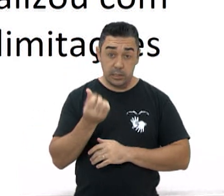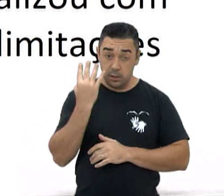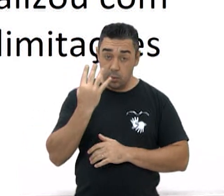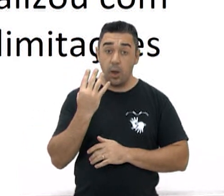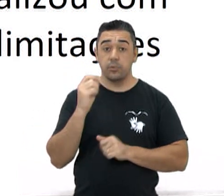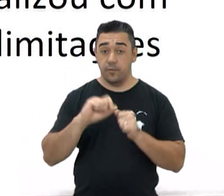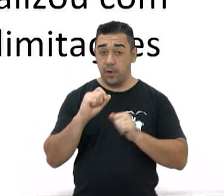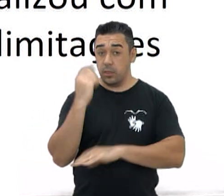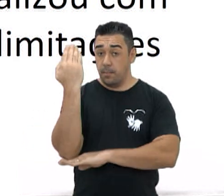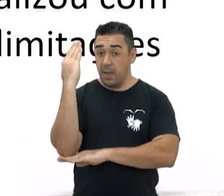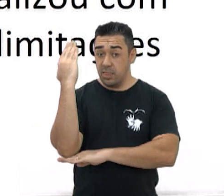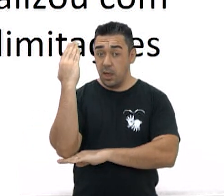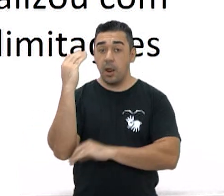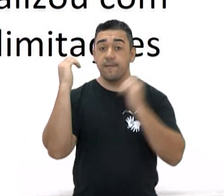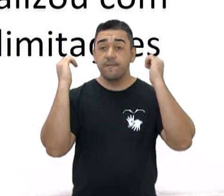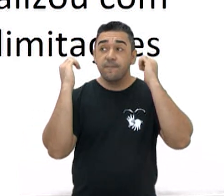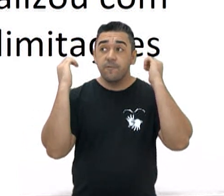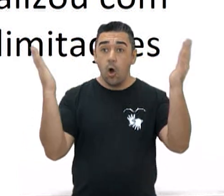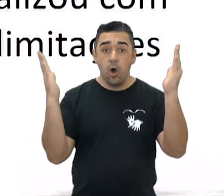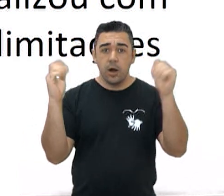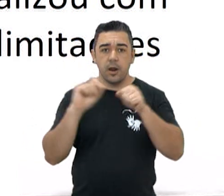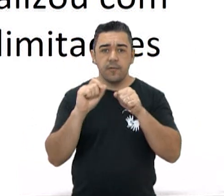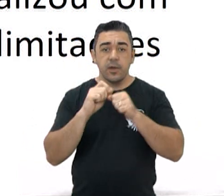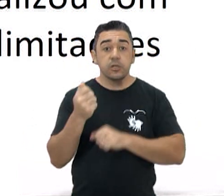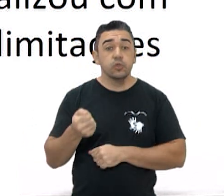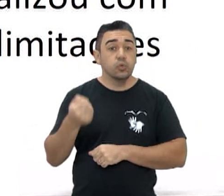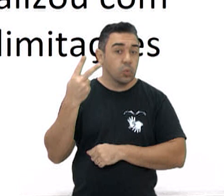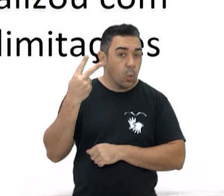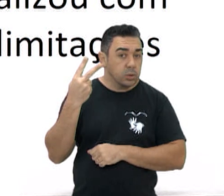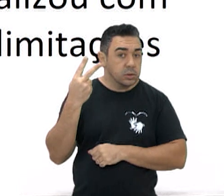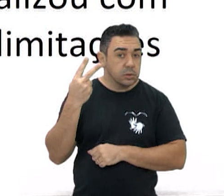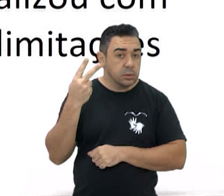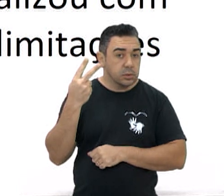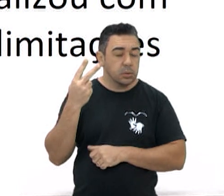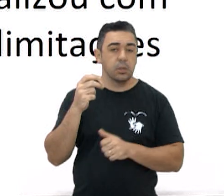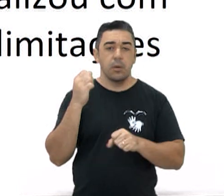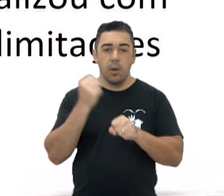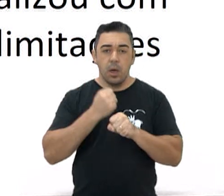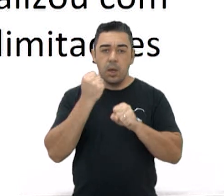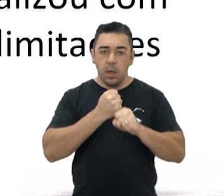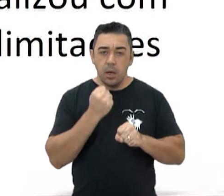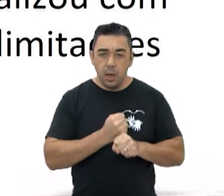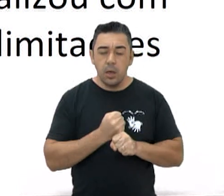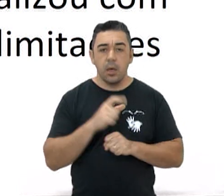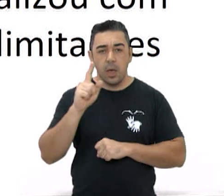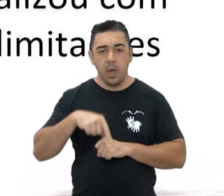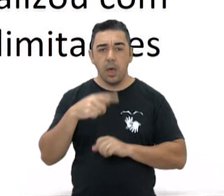em madeira. E fora da igreja ele fez 12 esculturas dos profetas